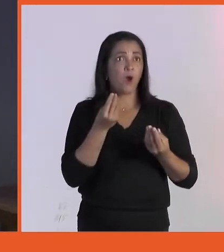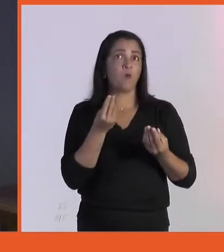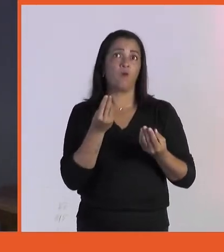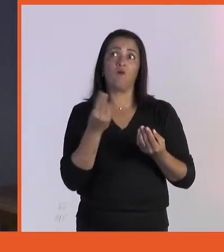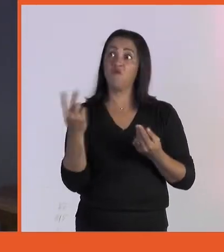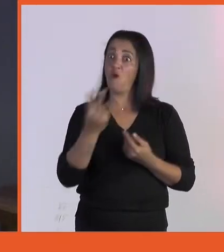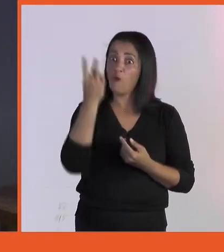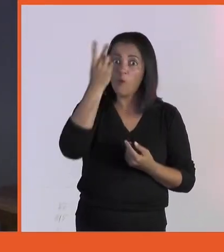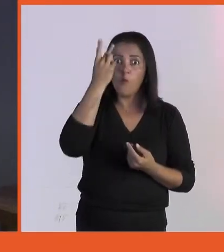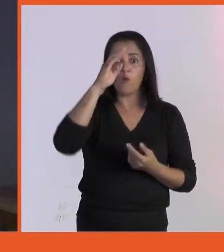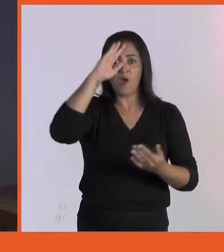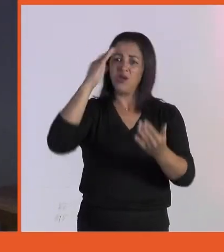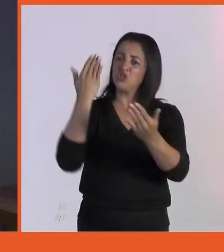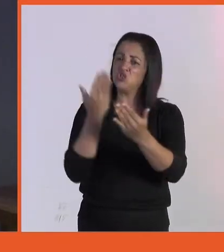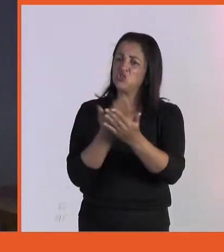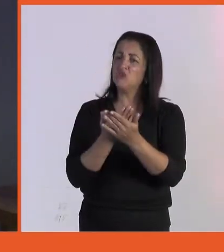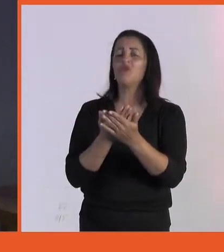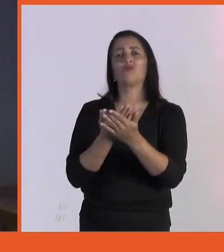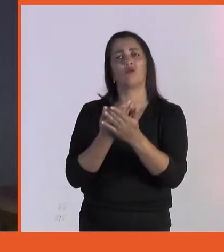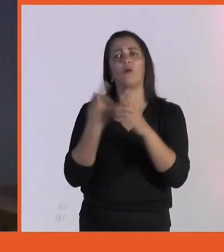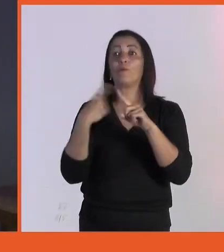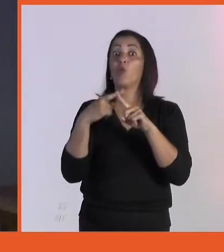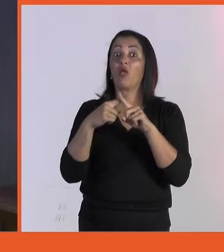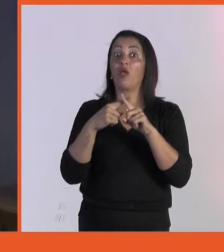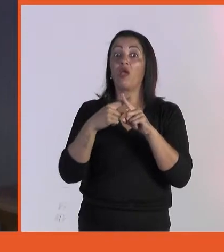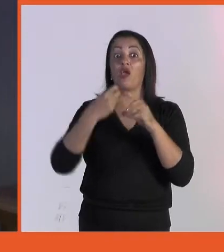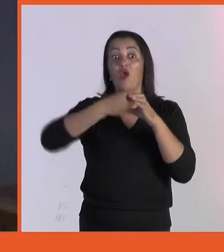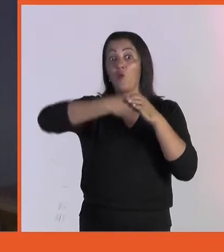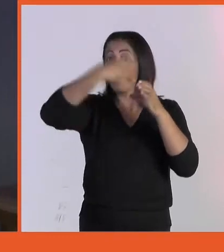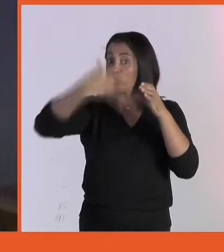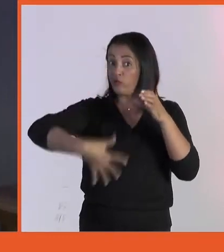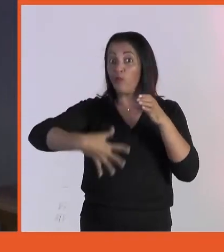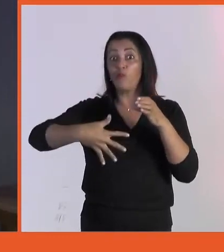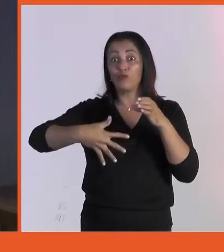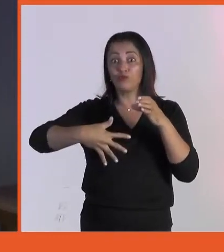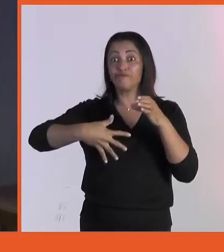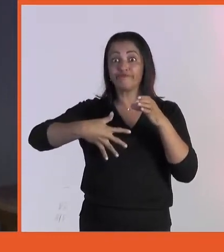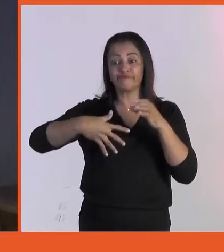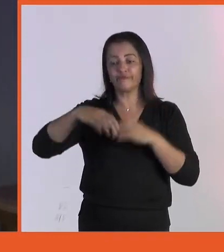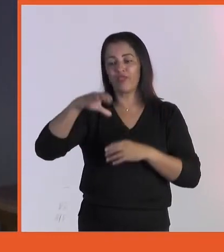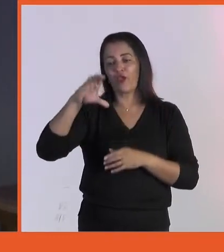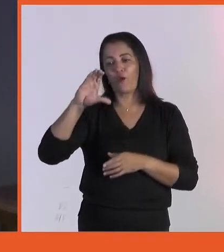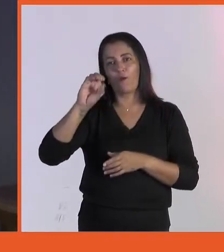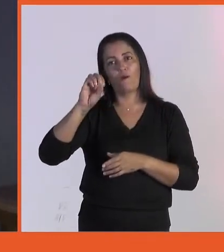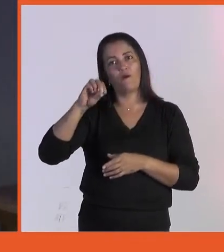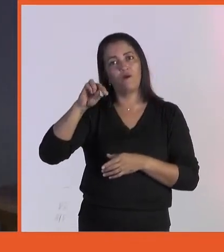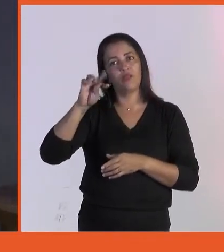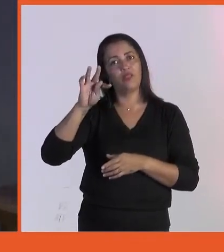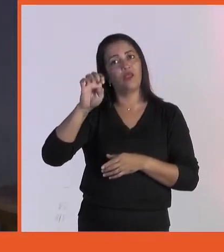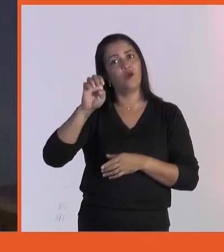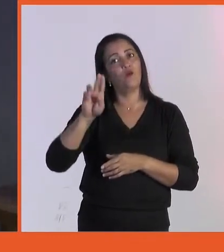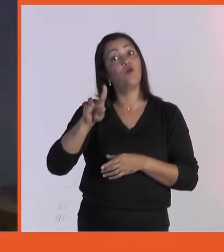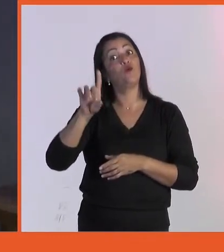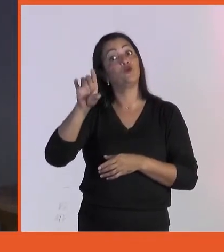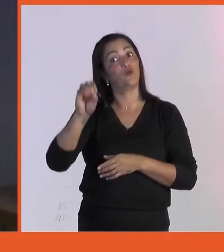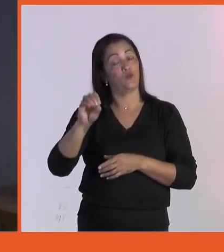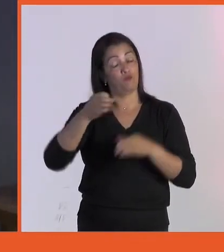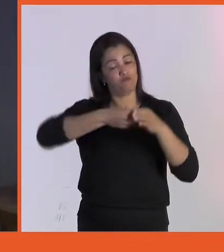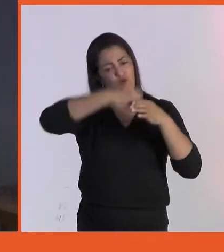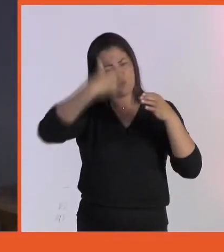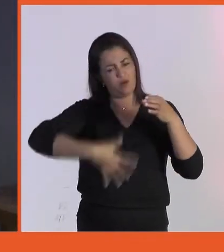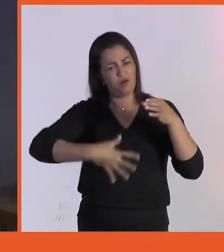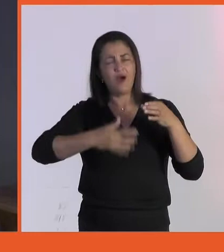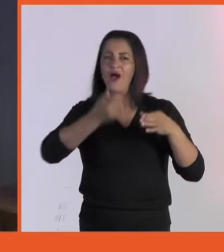acredita, porque é um conteúdo, mas também é sobre a gente que está produzindo aquele conteúdo. Então precisa ter um